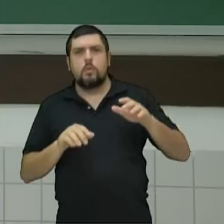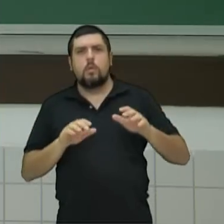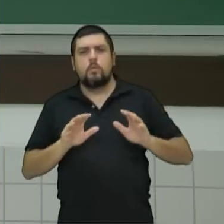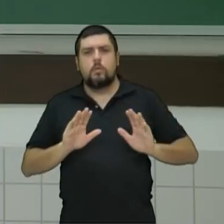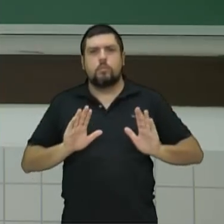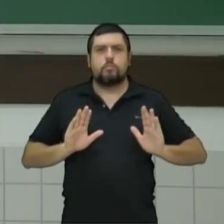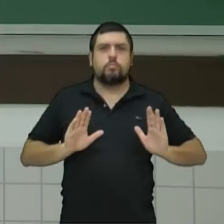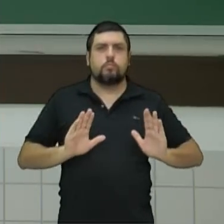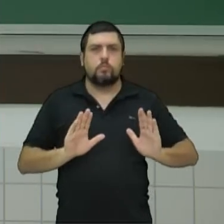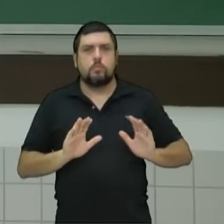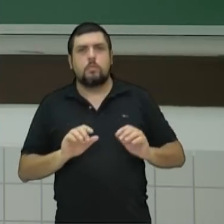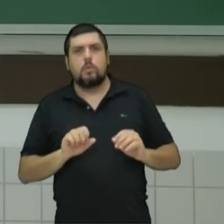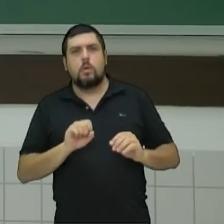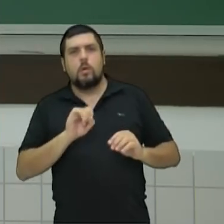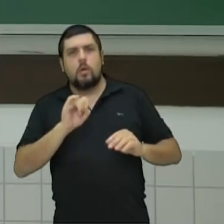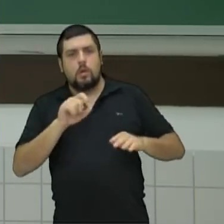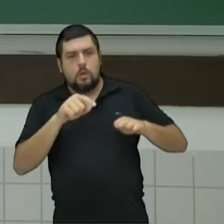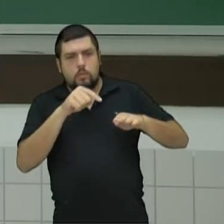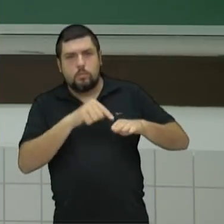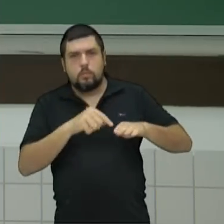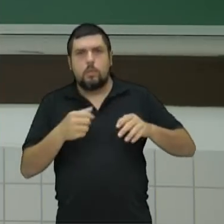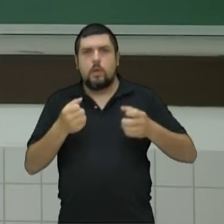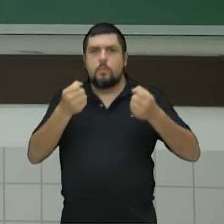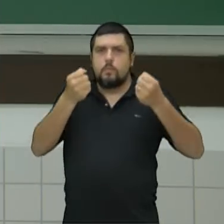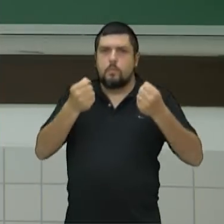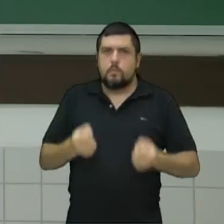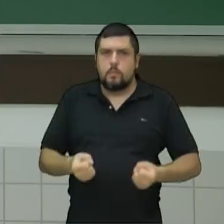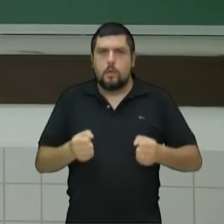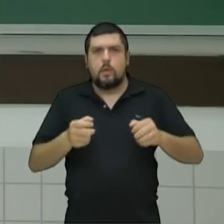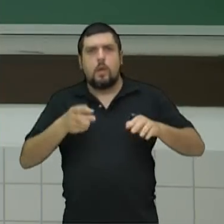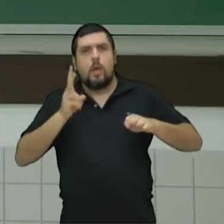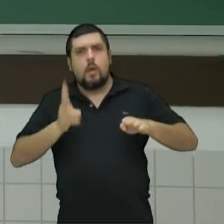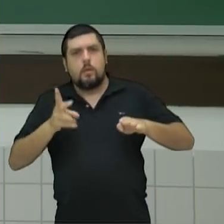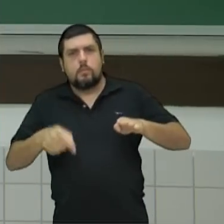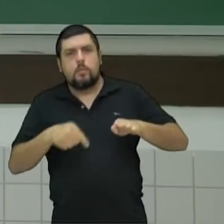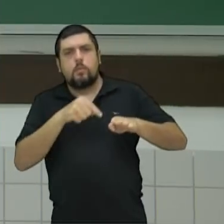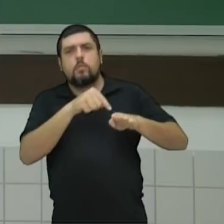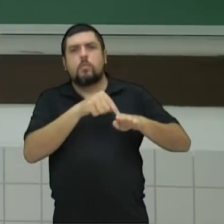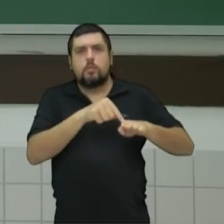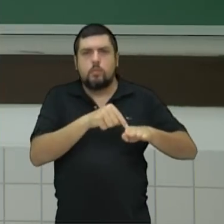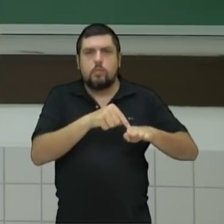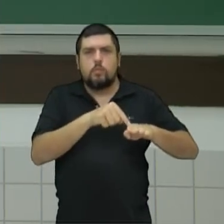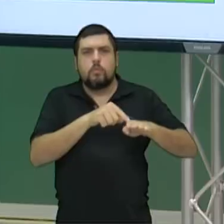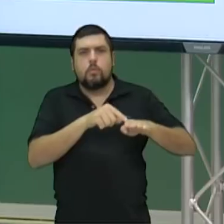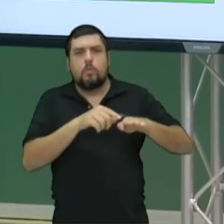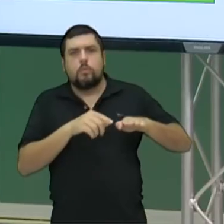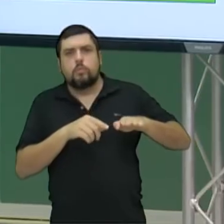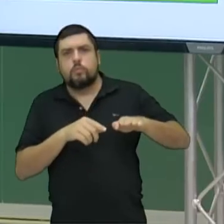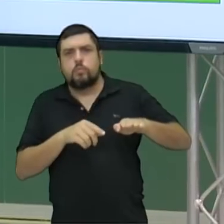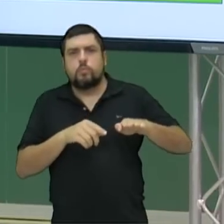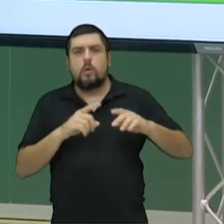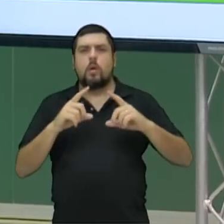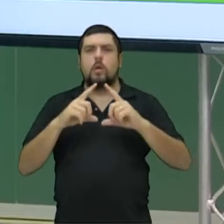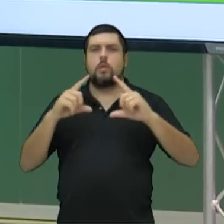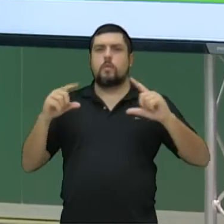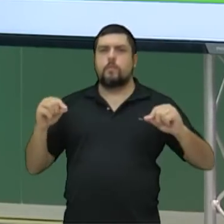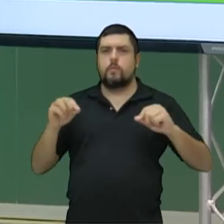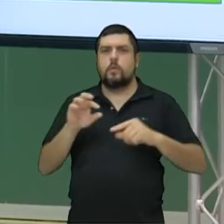for constante, eu posso dizer que ela é igual F igual M vezes A. E agora vem uma coisa